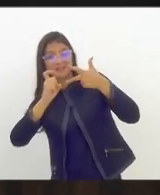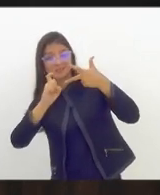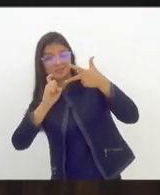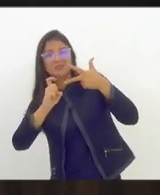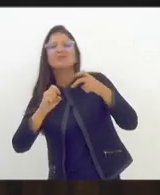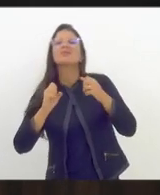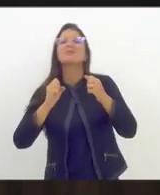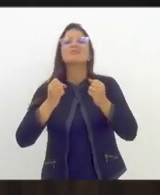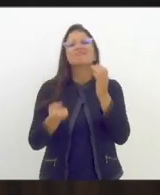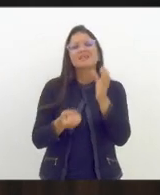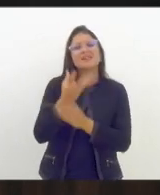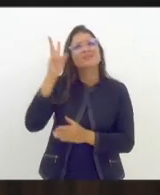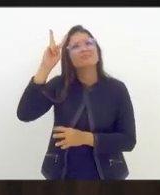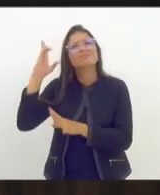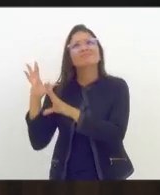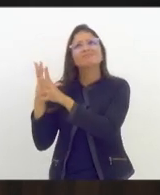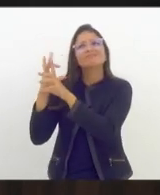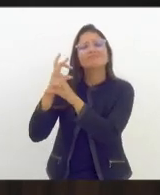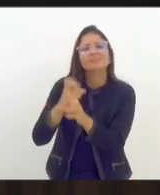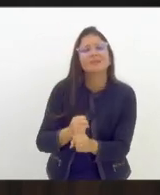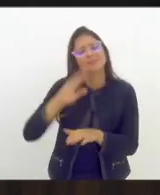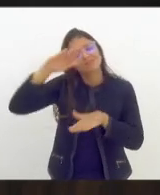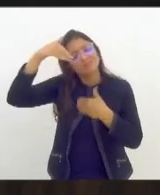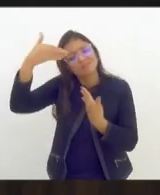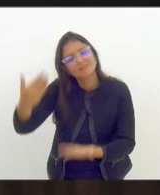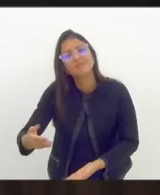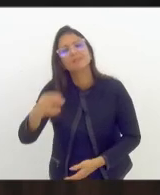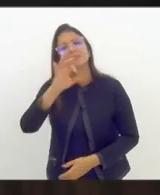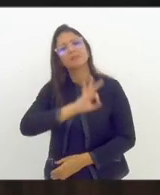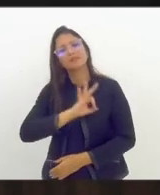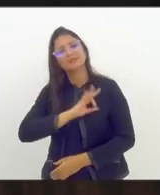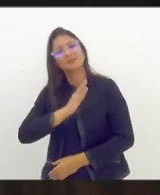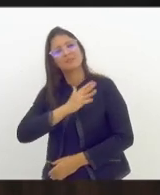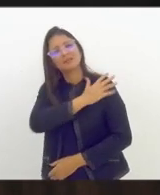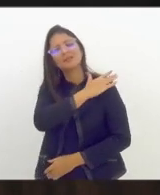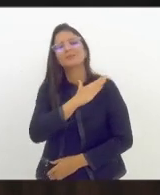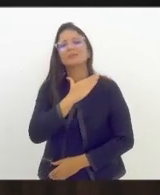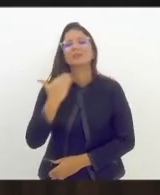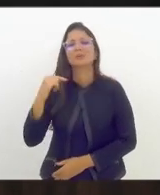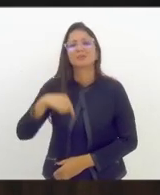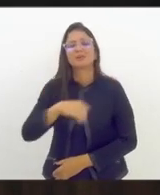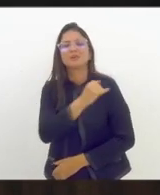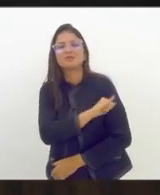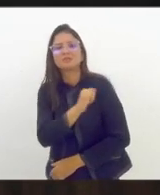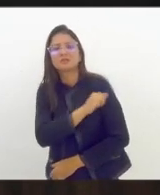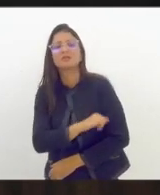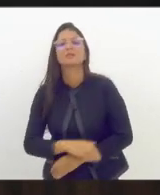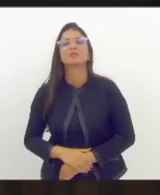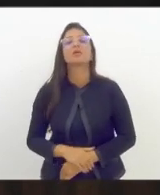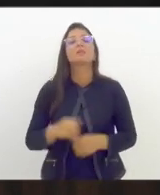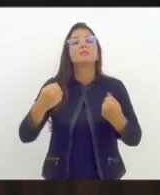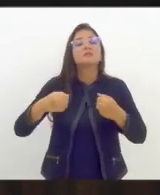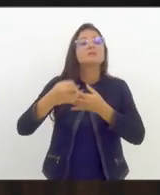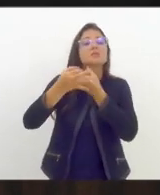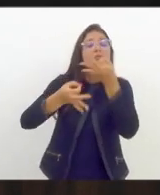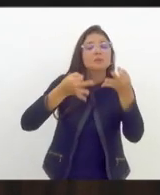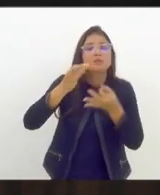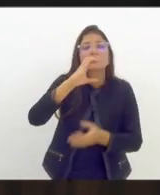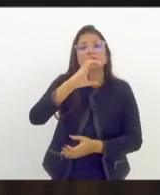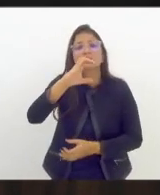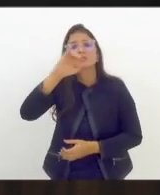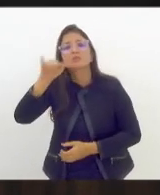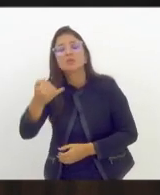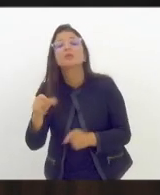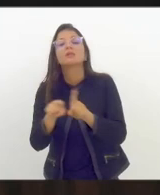policiais mortos em serviço no Estado do Rio de Janeiro, na forma que menciona, pendendo de pareceres da CCJ, de Segurança Pública, Assuntos de